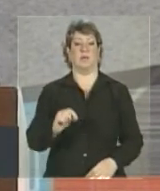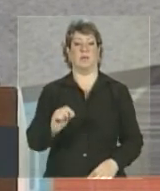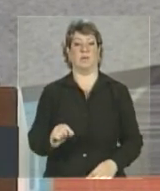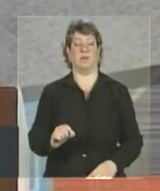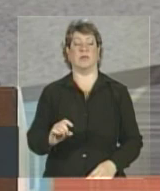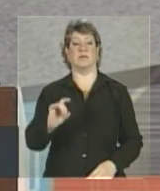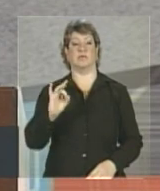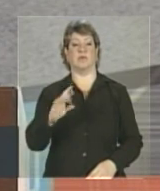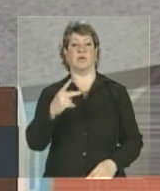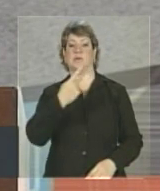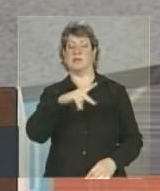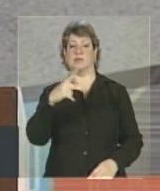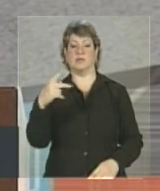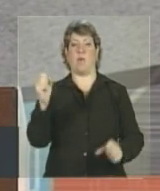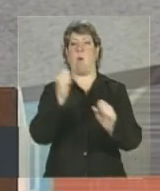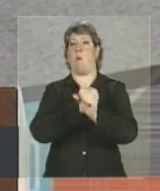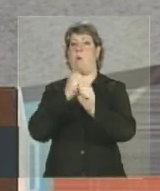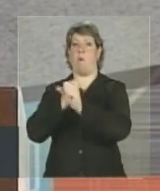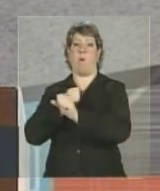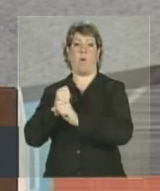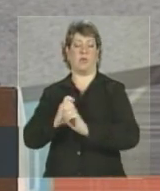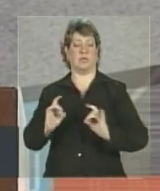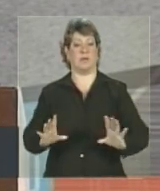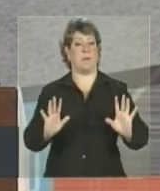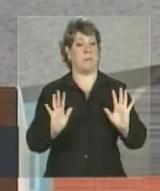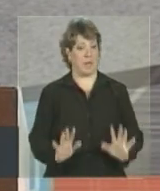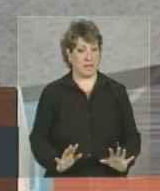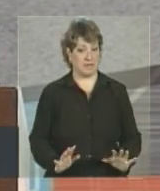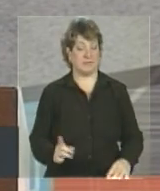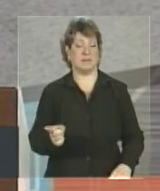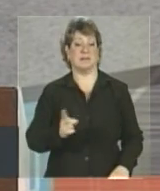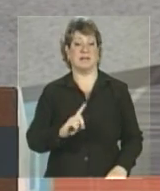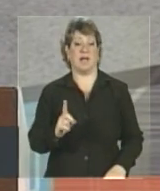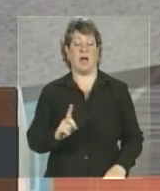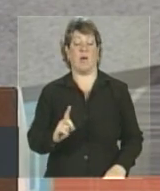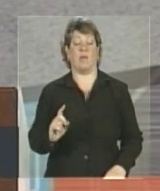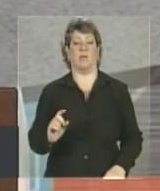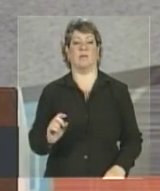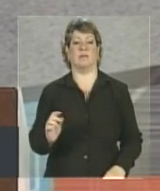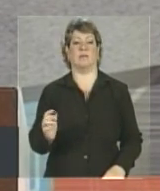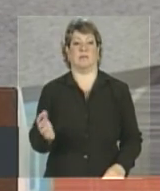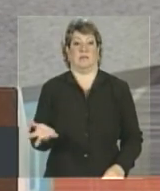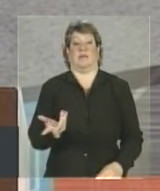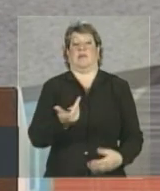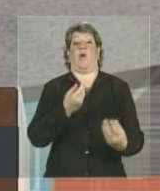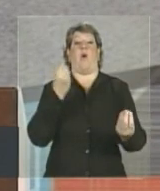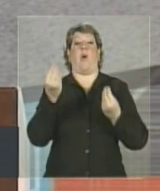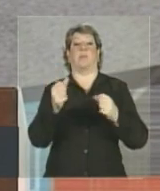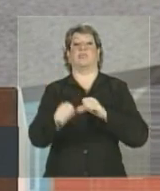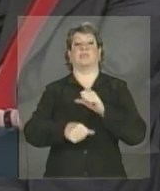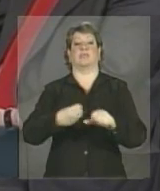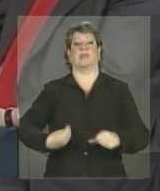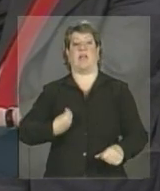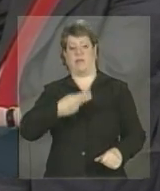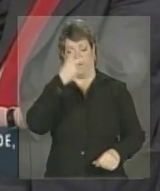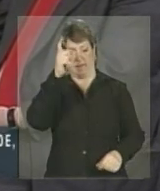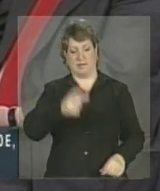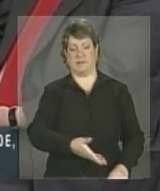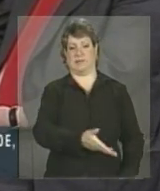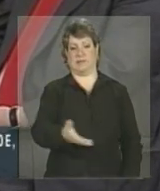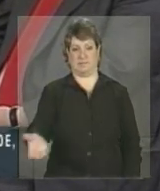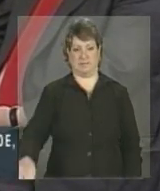apenas em suas dimensões físicas, mas não necessariamente grandioso como transformação da vida dos